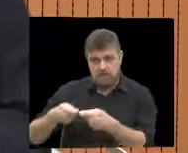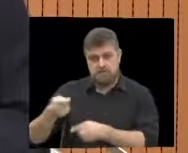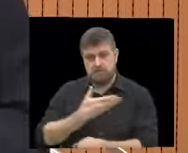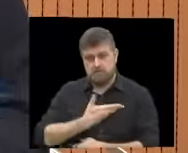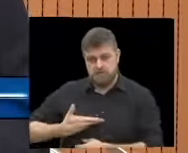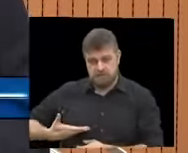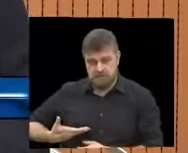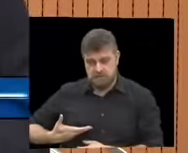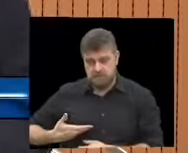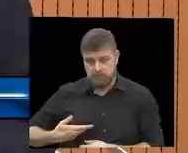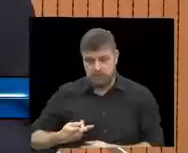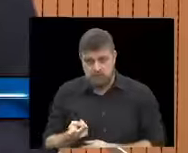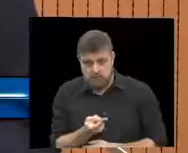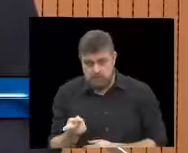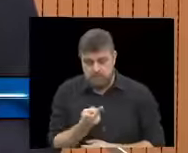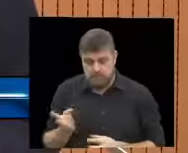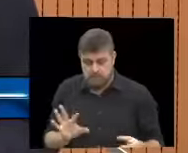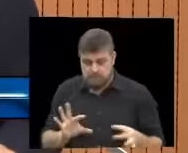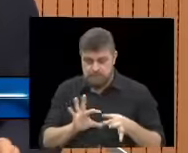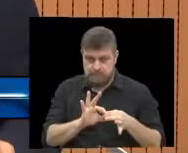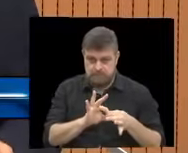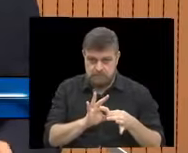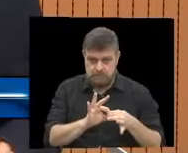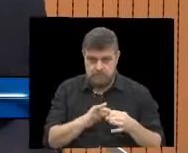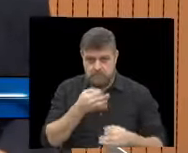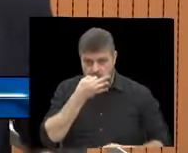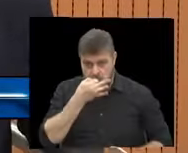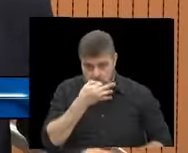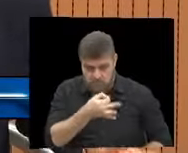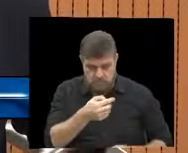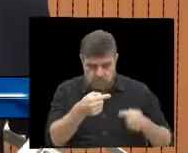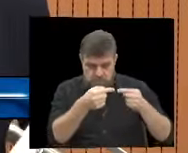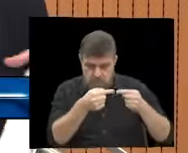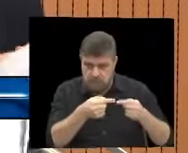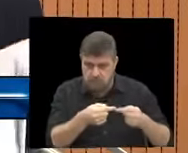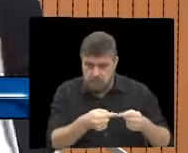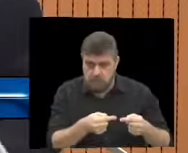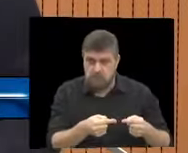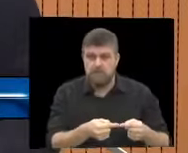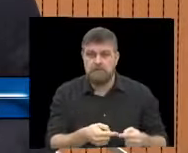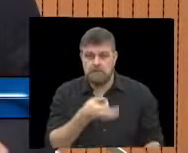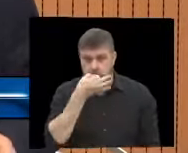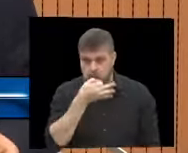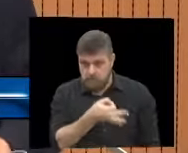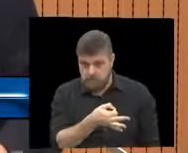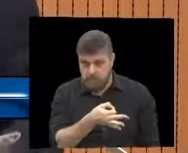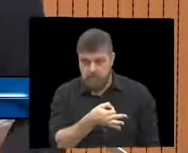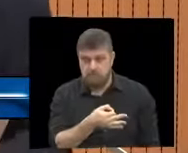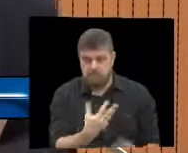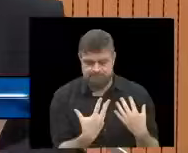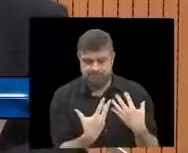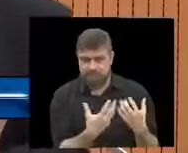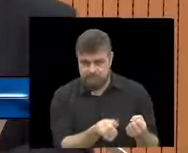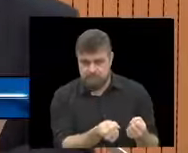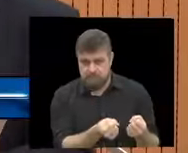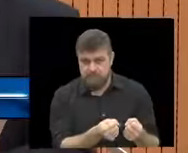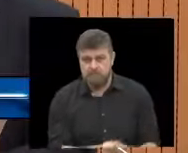comissão de administração pública em conjunto cesarão parecia favorável